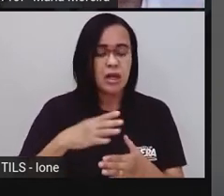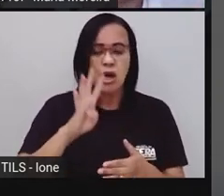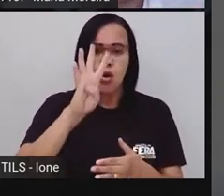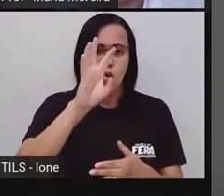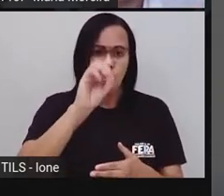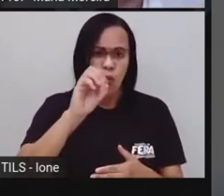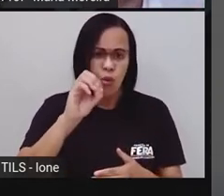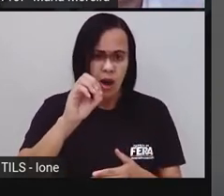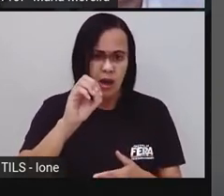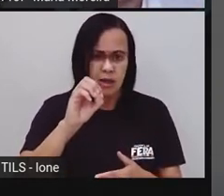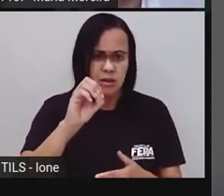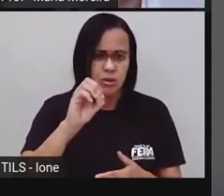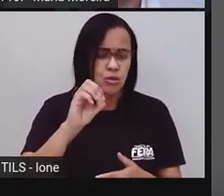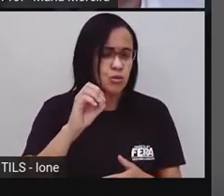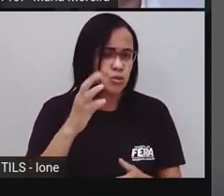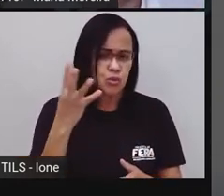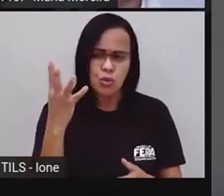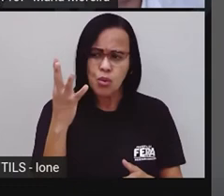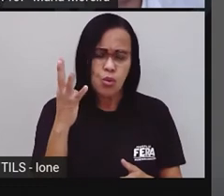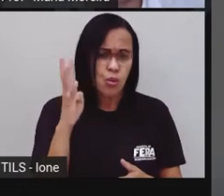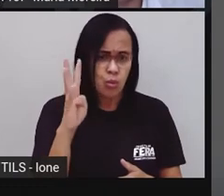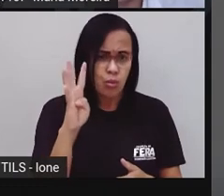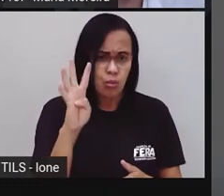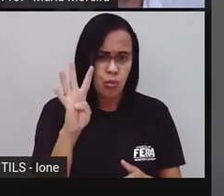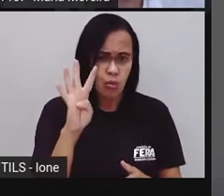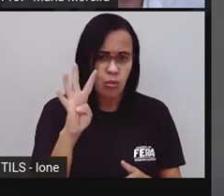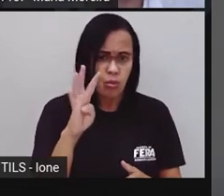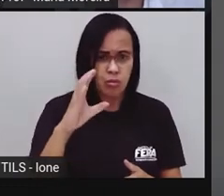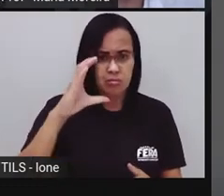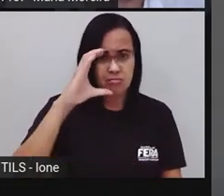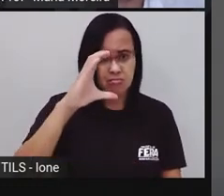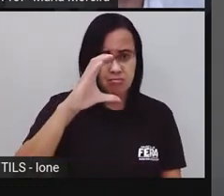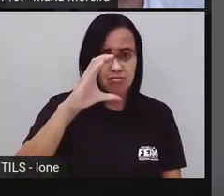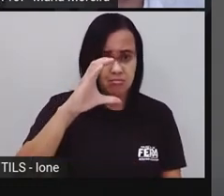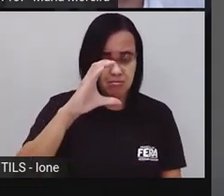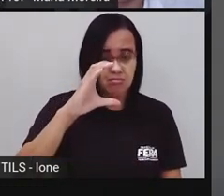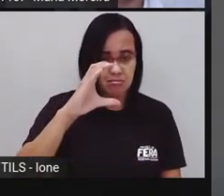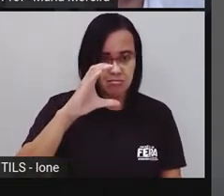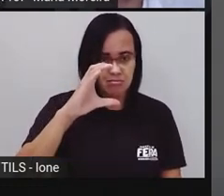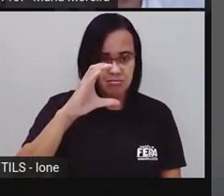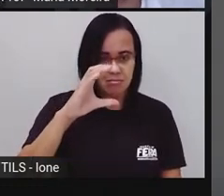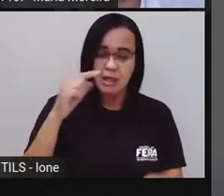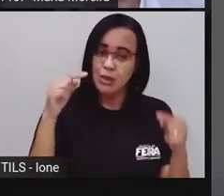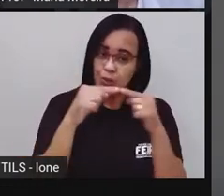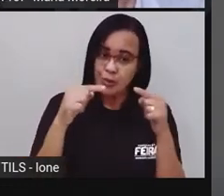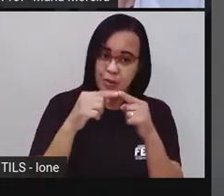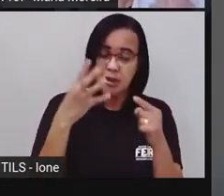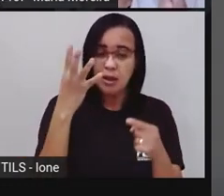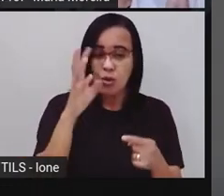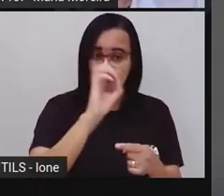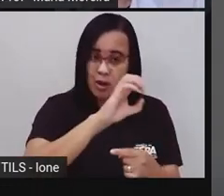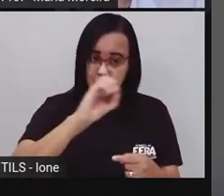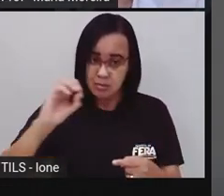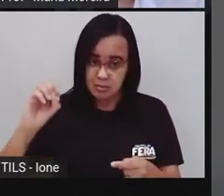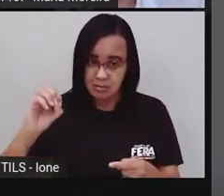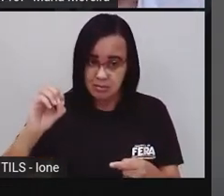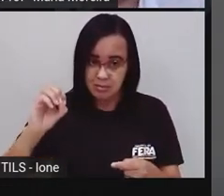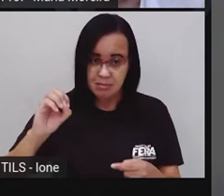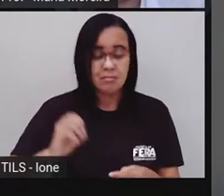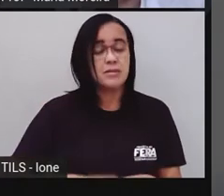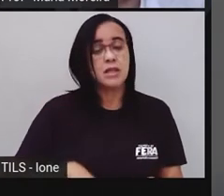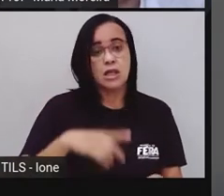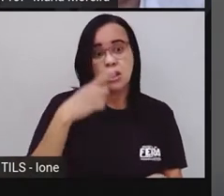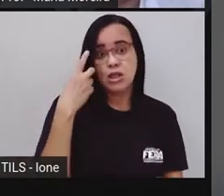quatro centenas é o que ó quatro uns em frente já viu isso aqui duas